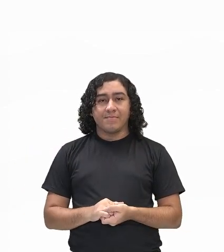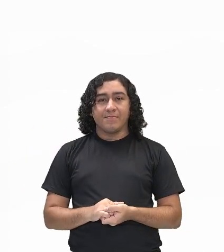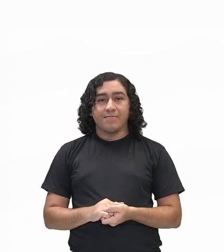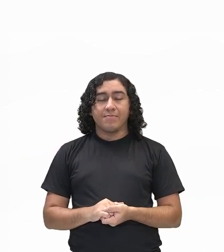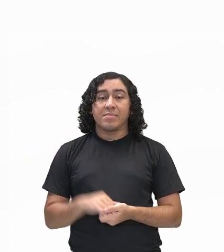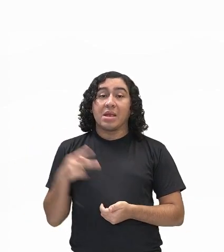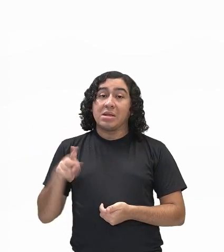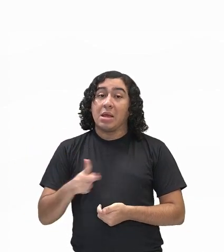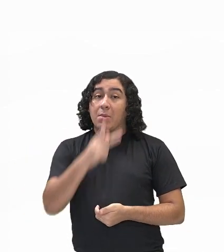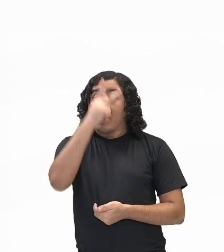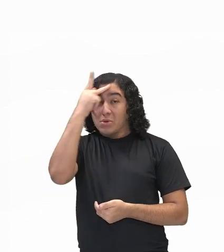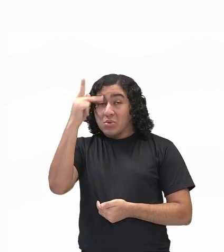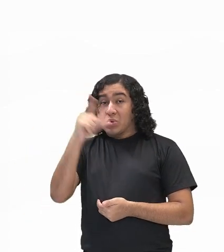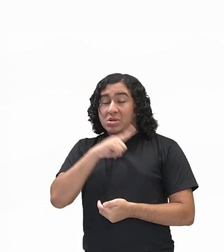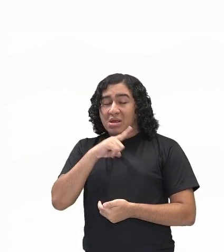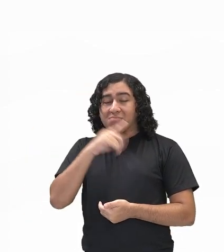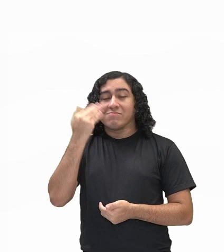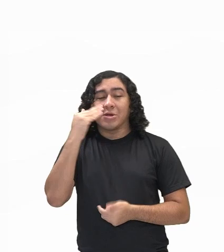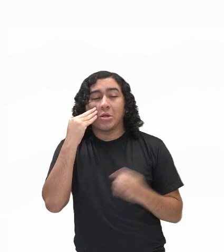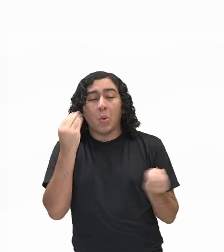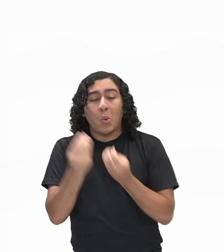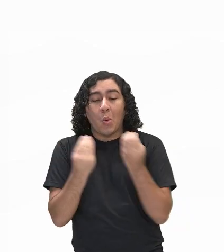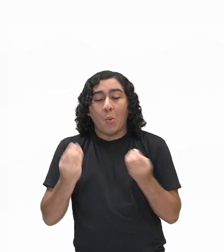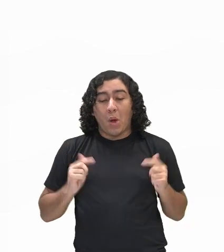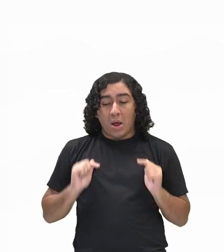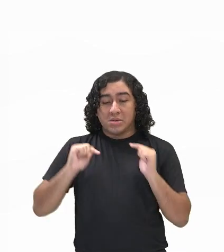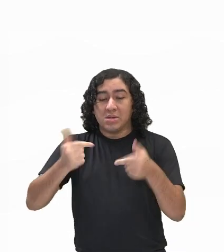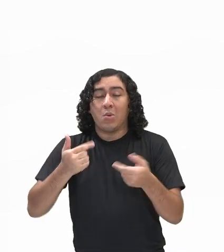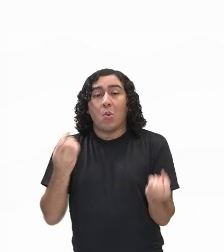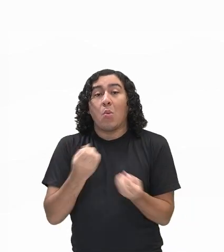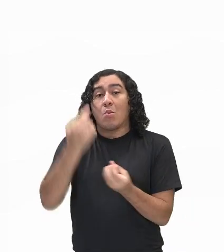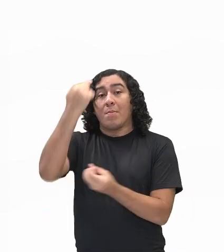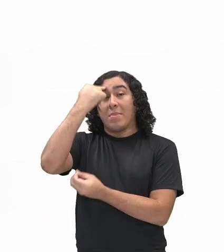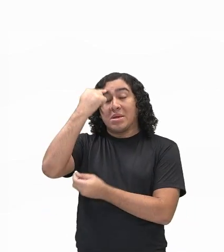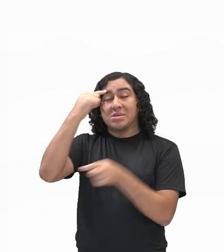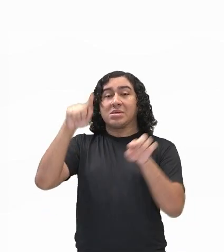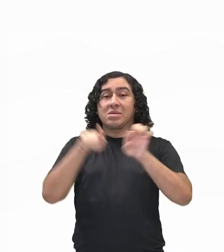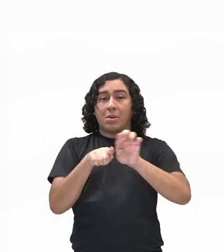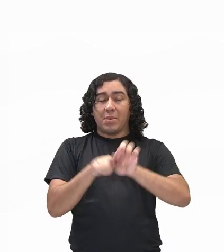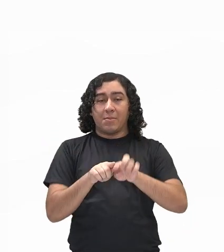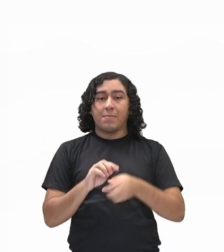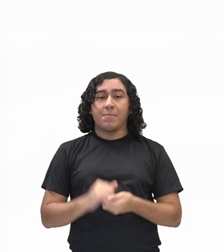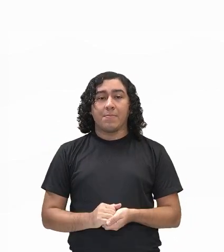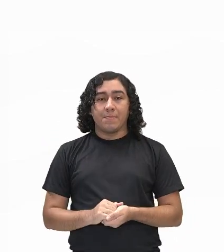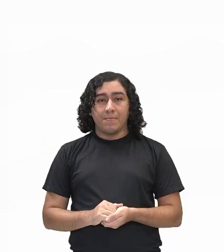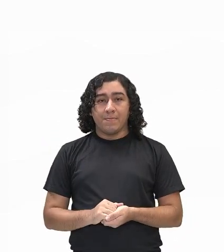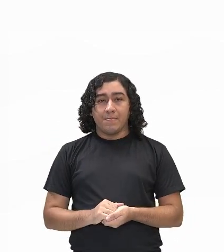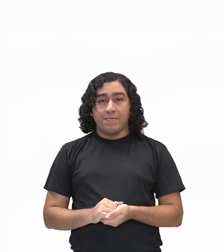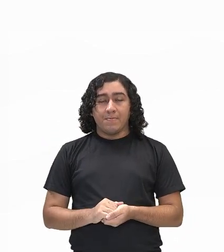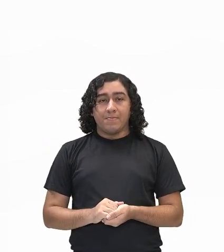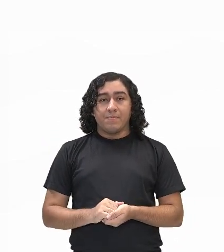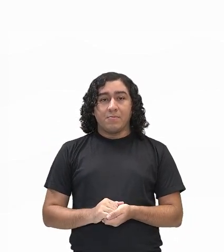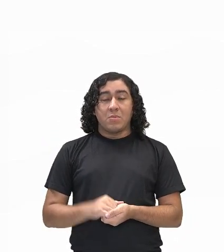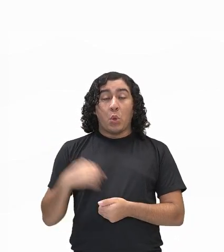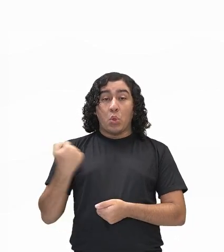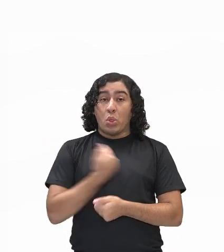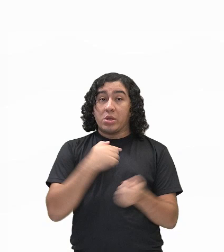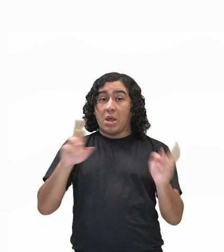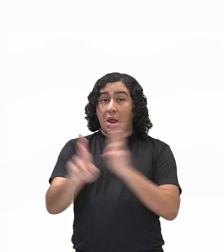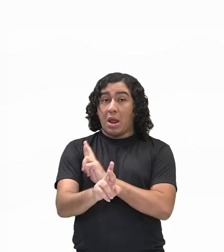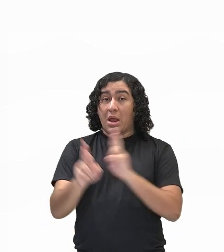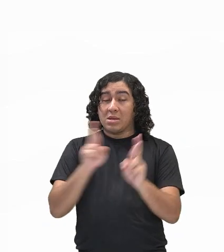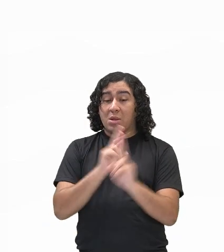o nosso agir, o nosso pensar e, claro, a nossa relação com o